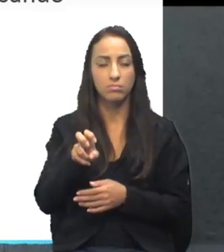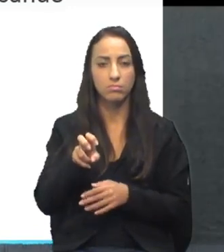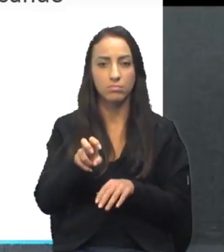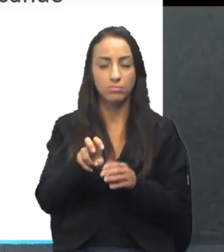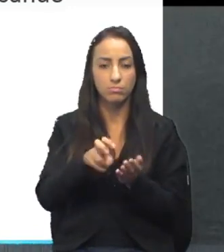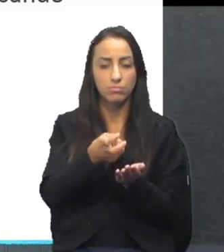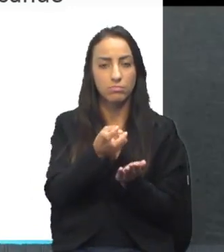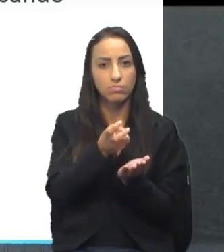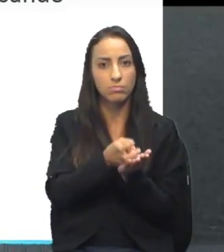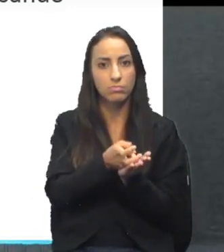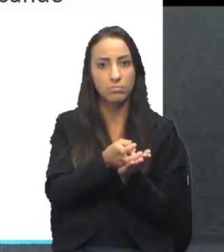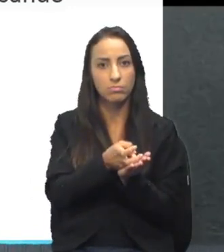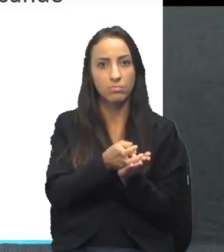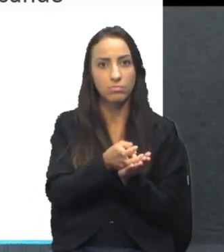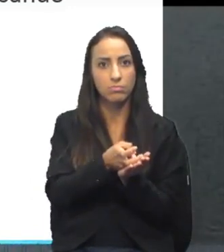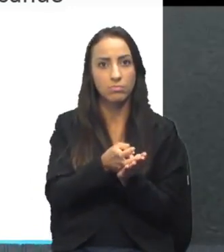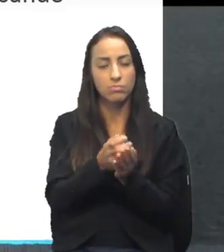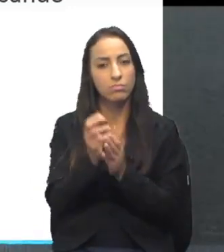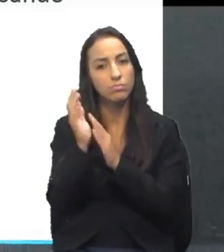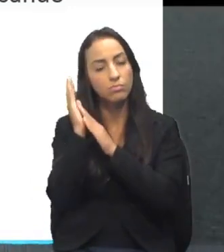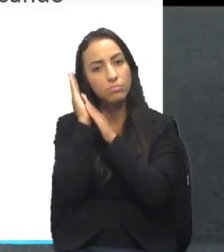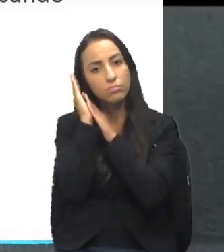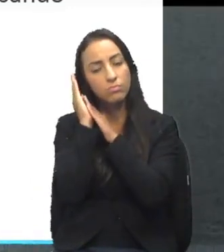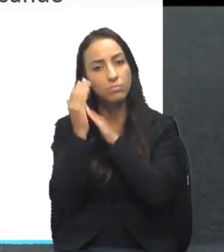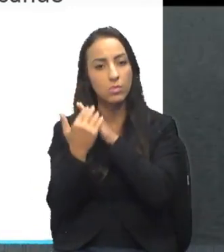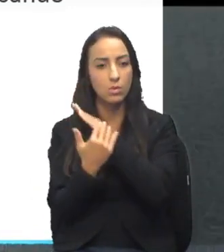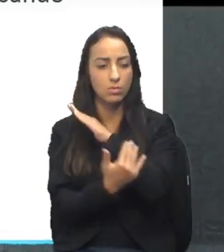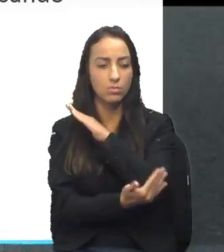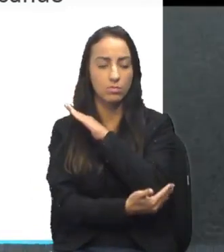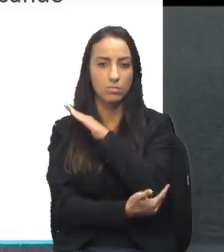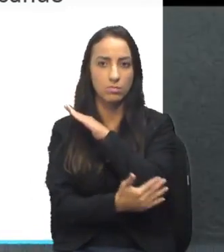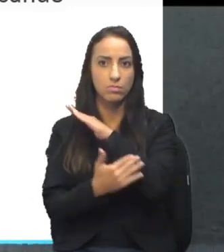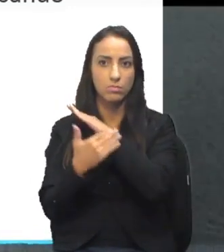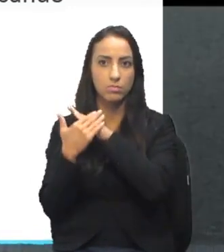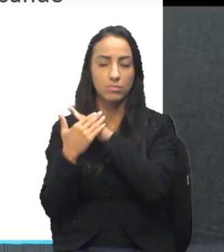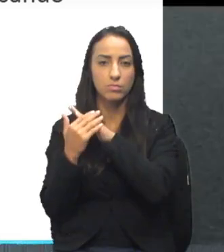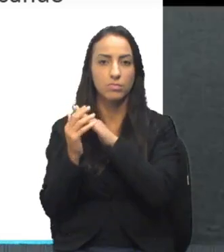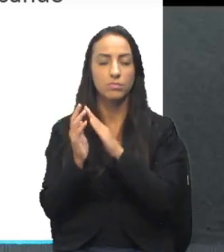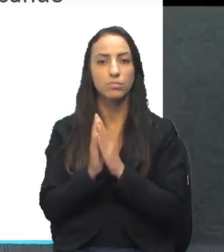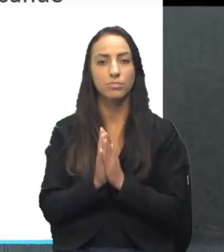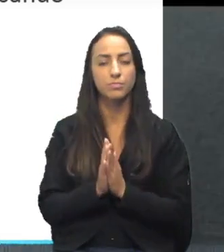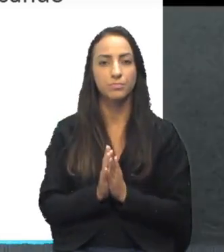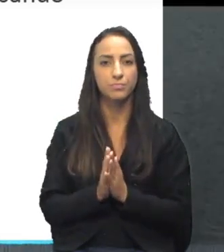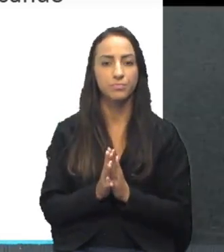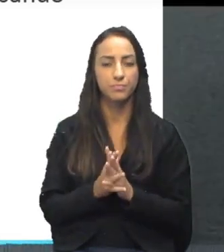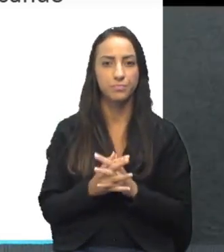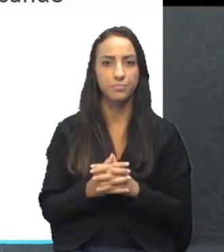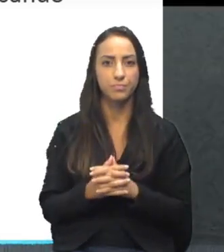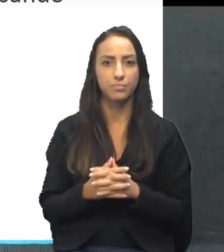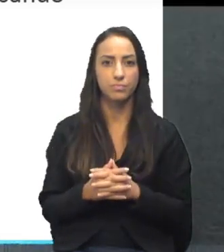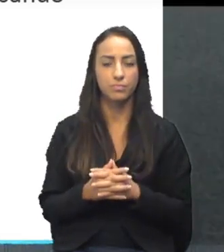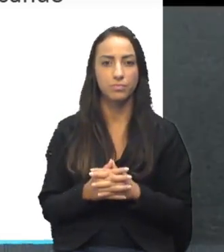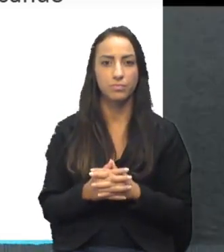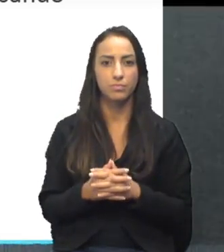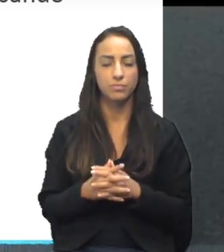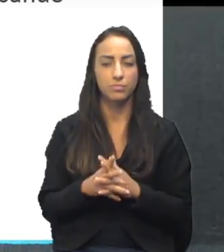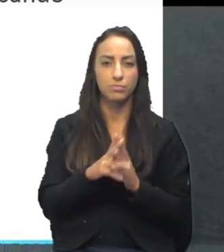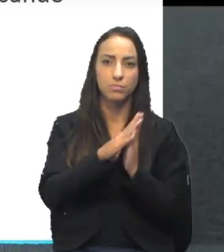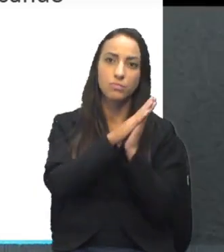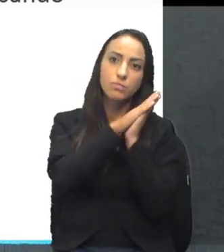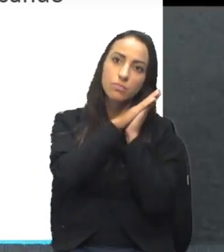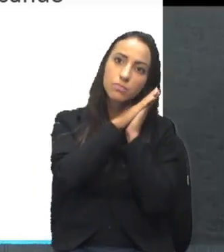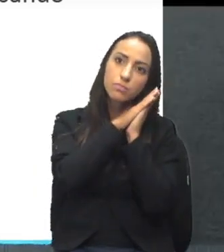braço direito em abdução ou o lado esquerdo para cima, com o lado esquerdo para cima, e o braço